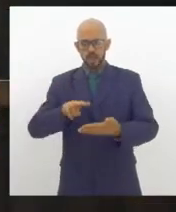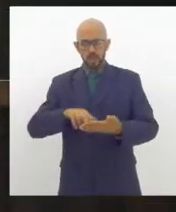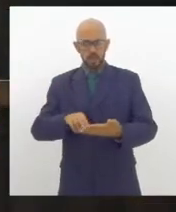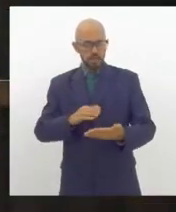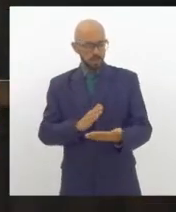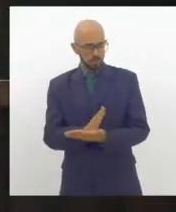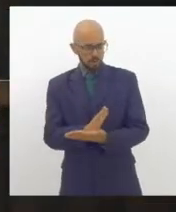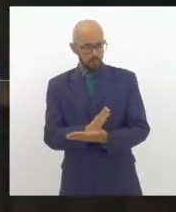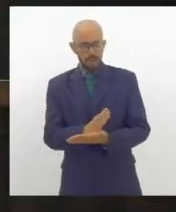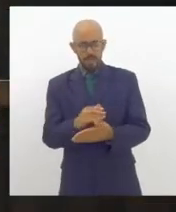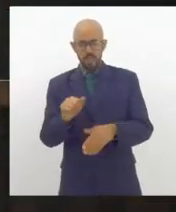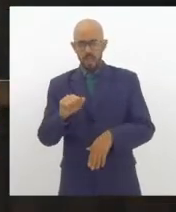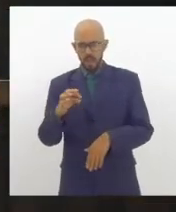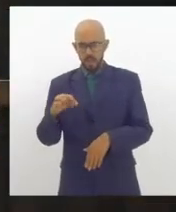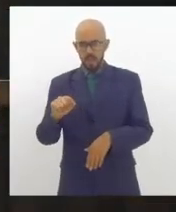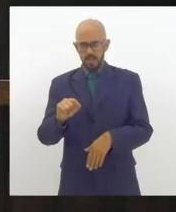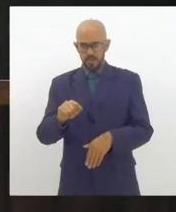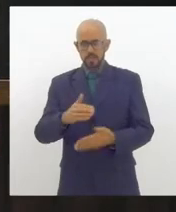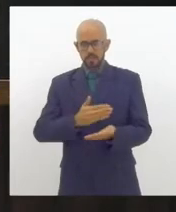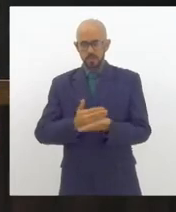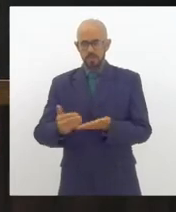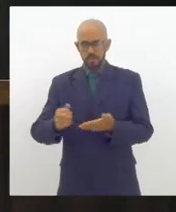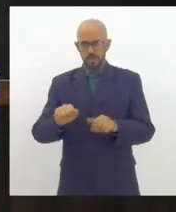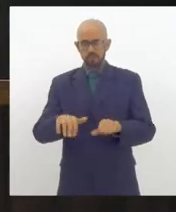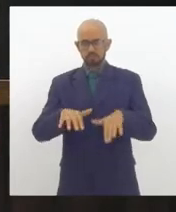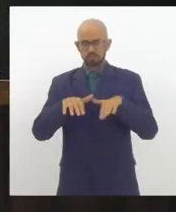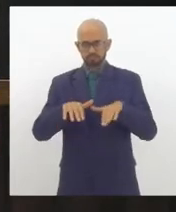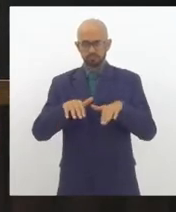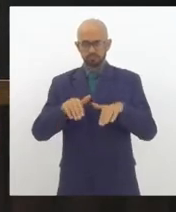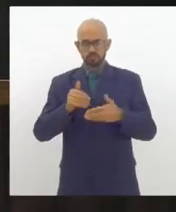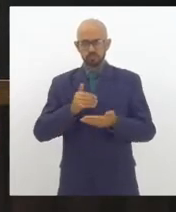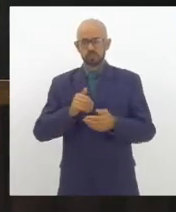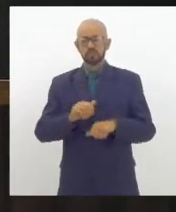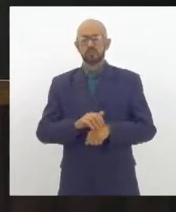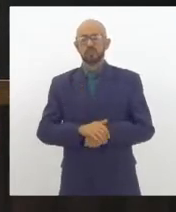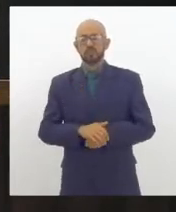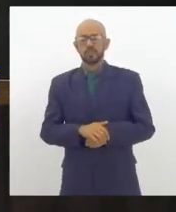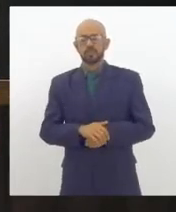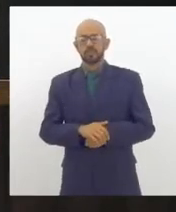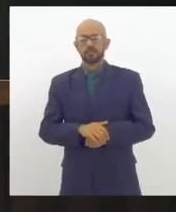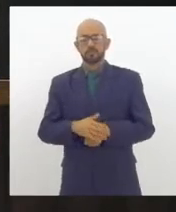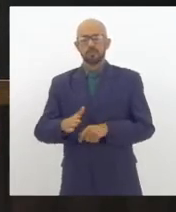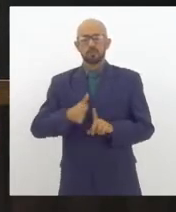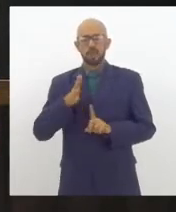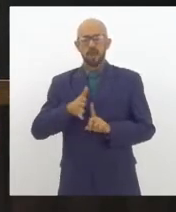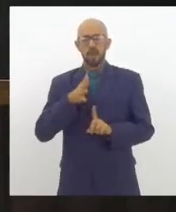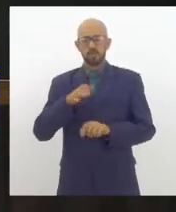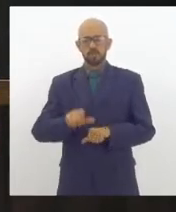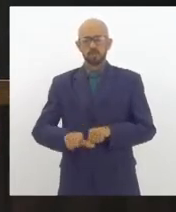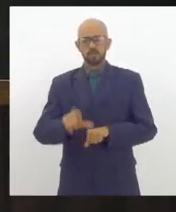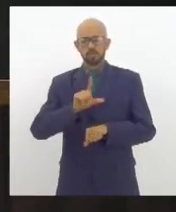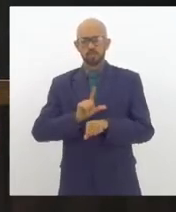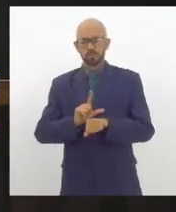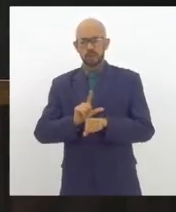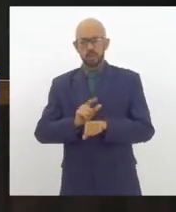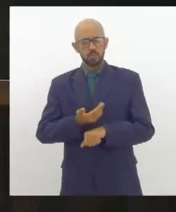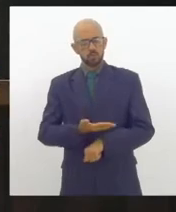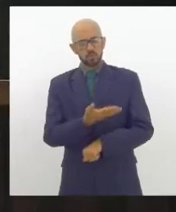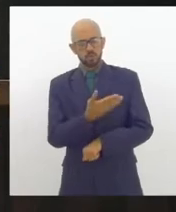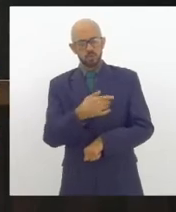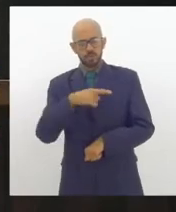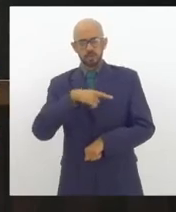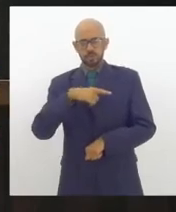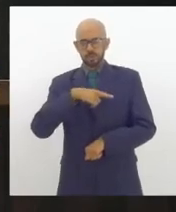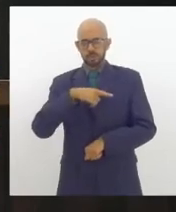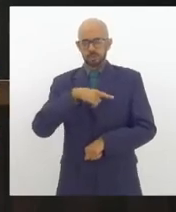a ata, passa-se ao expediente inicial. Com a palavra, o nobre deputado Luiz Paulo, Vossa Excelência